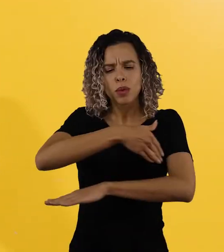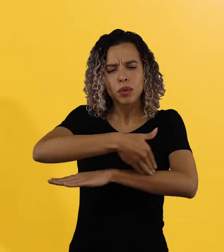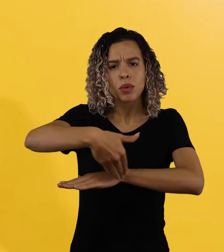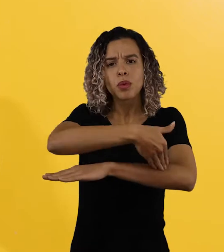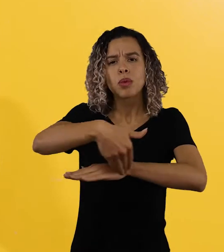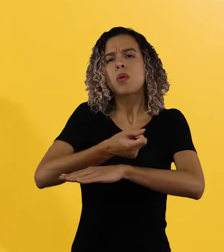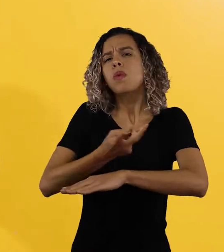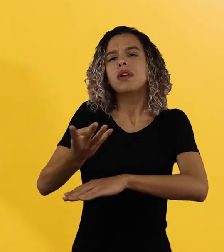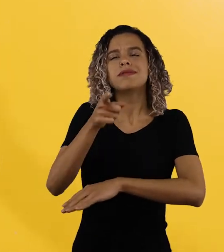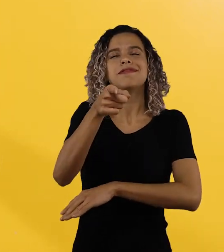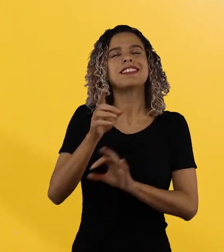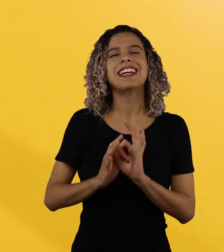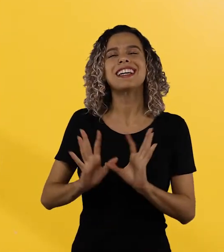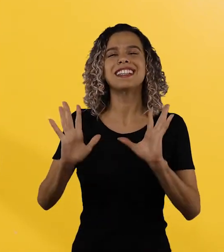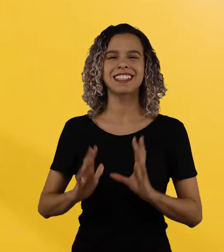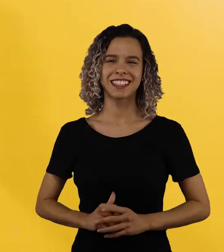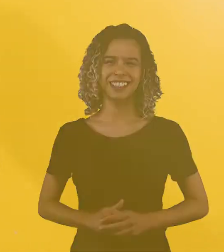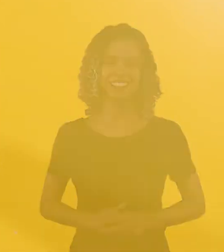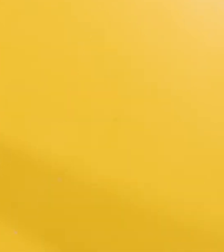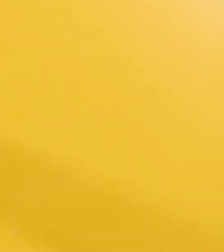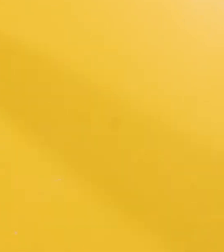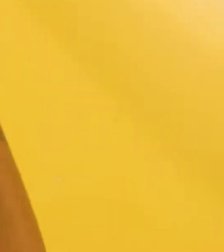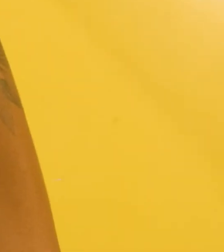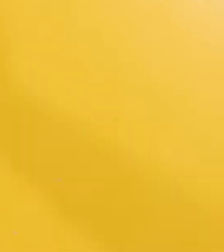Você pode fazer quantas listras você quiser.